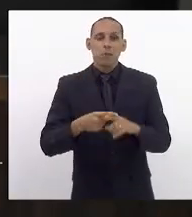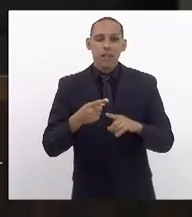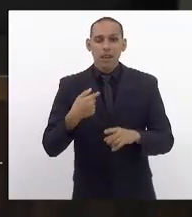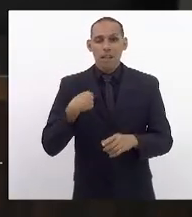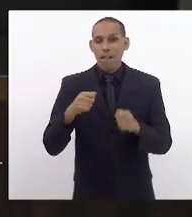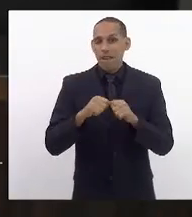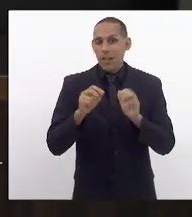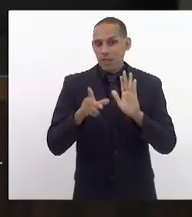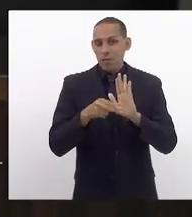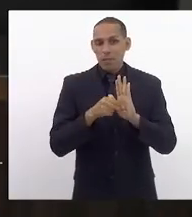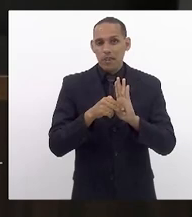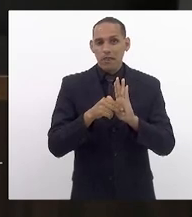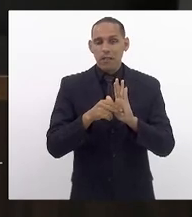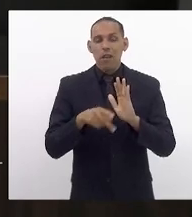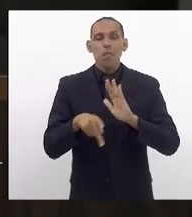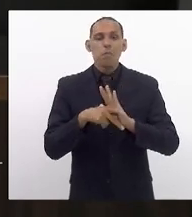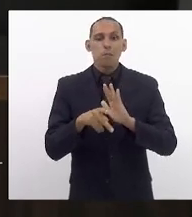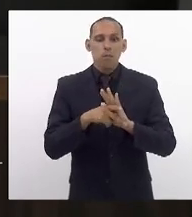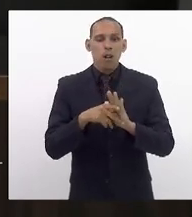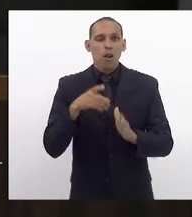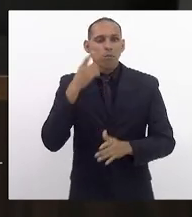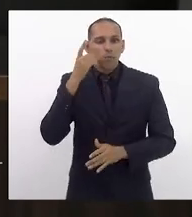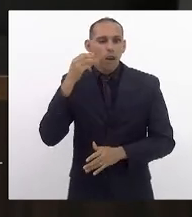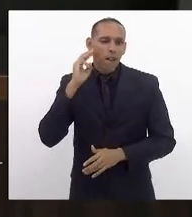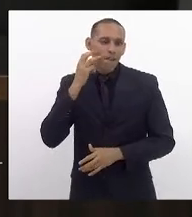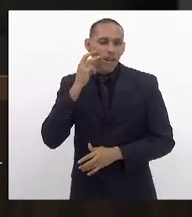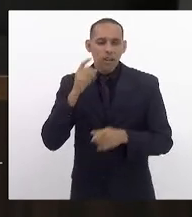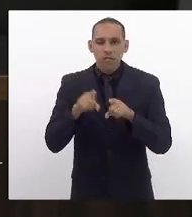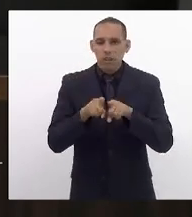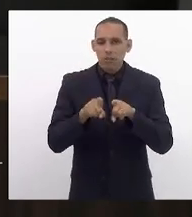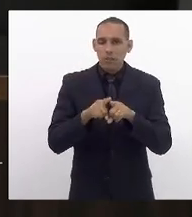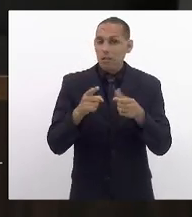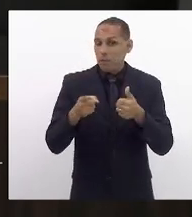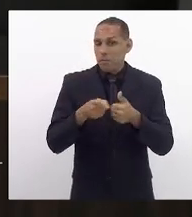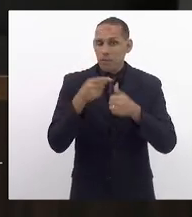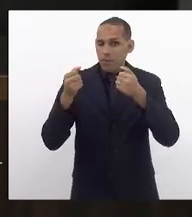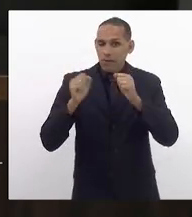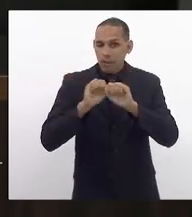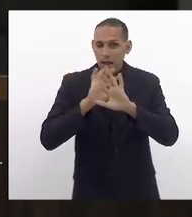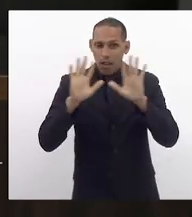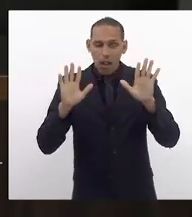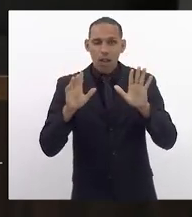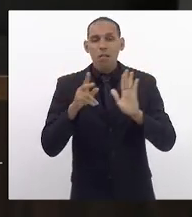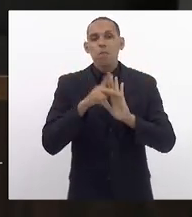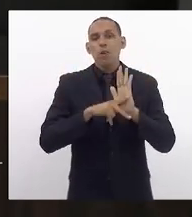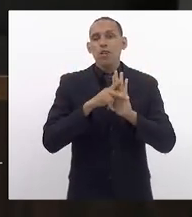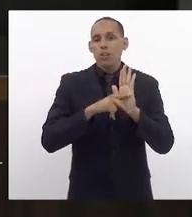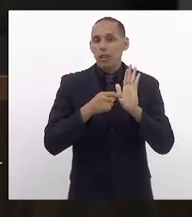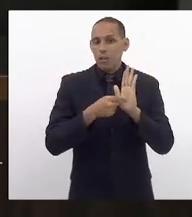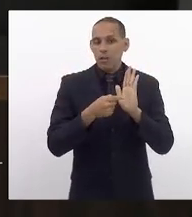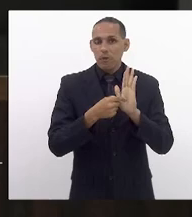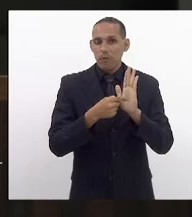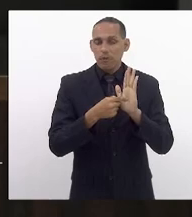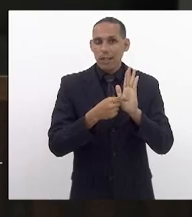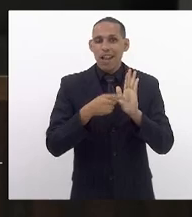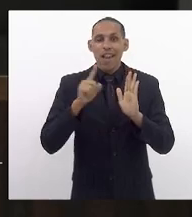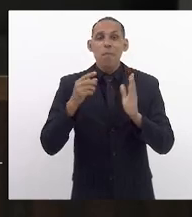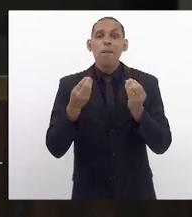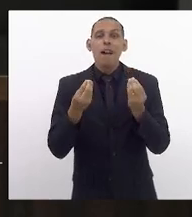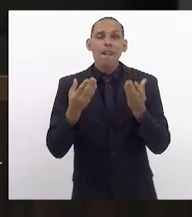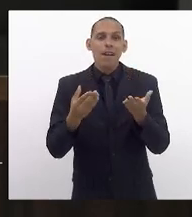fiz emendas, tem uma emenda do deputado Valdec. Bem, primeiro deixar claro o que é esse projeto. O projeto é para